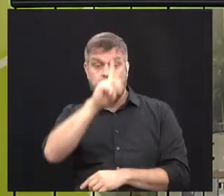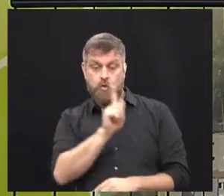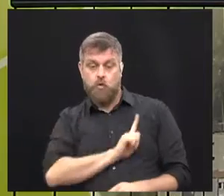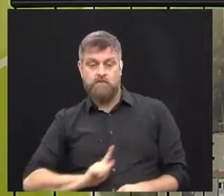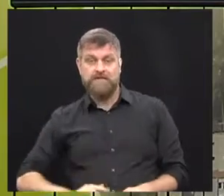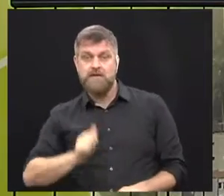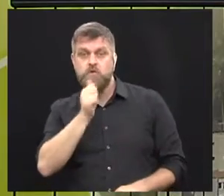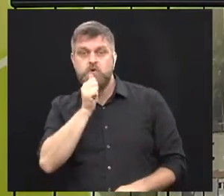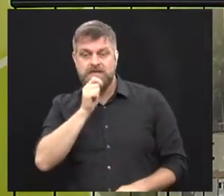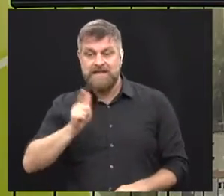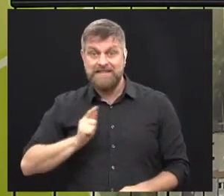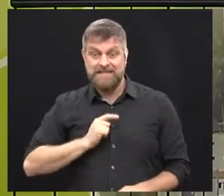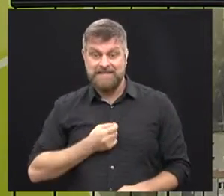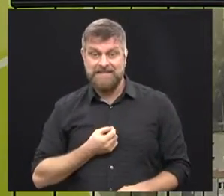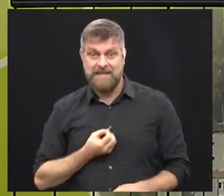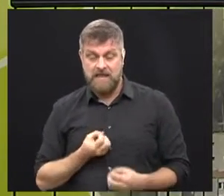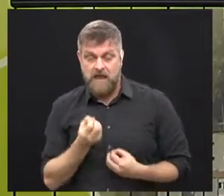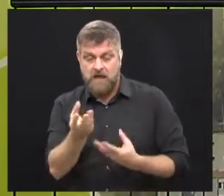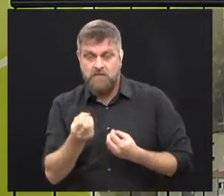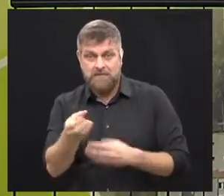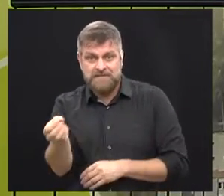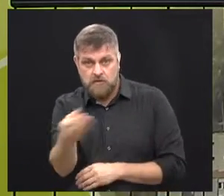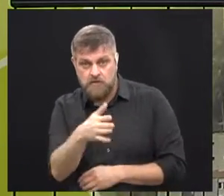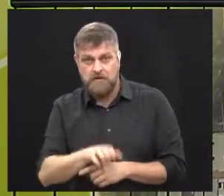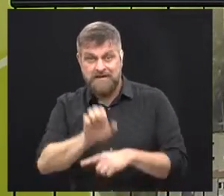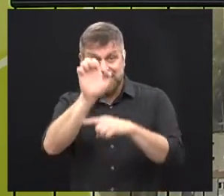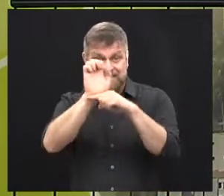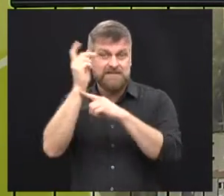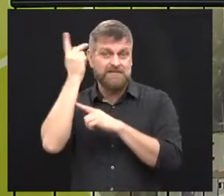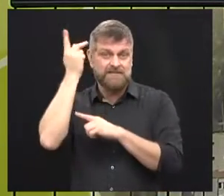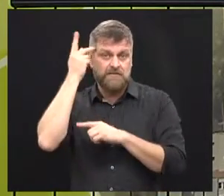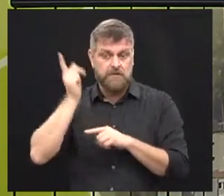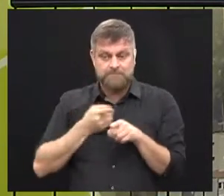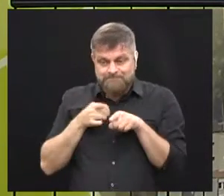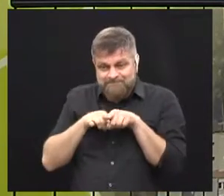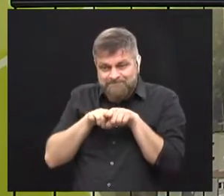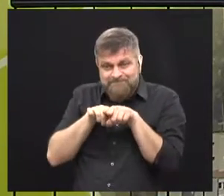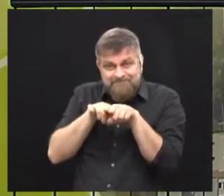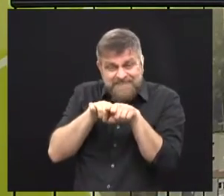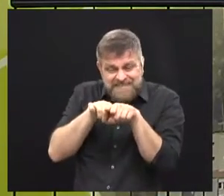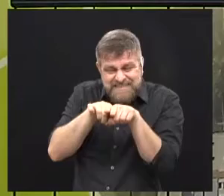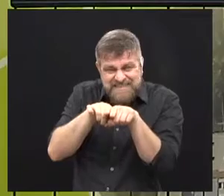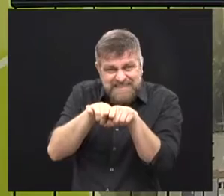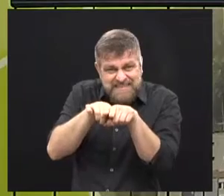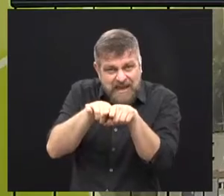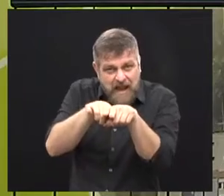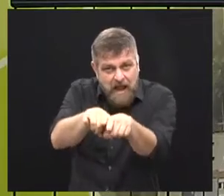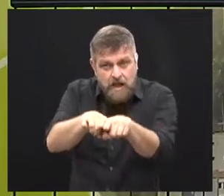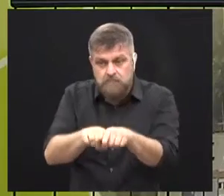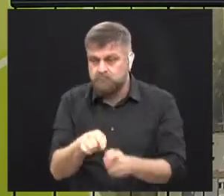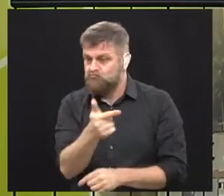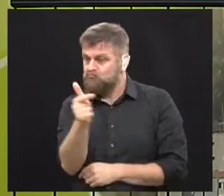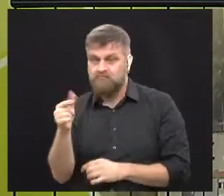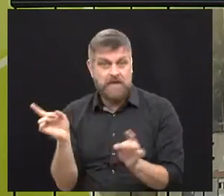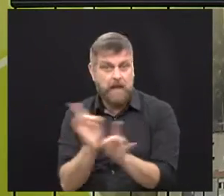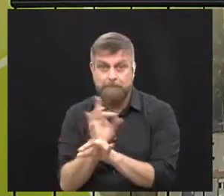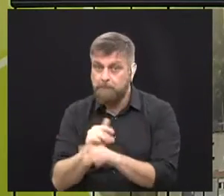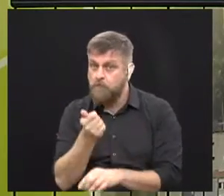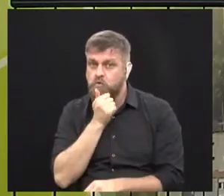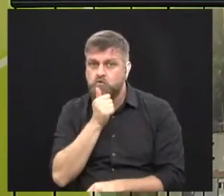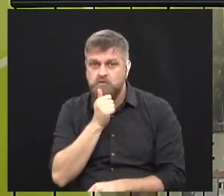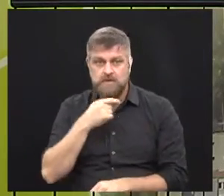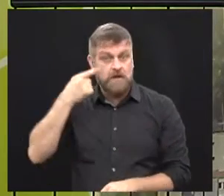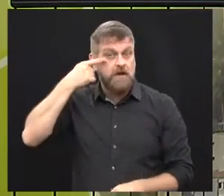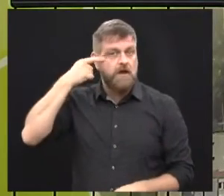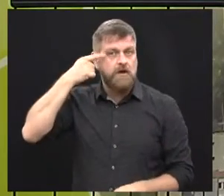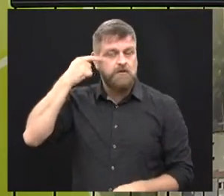governadores, a gente tem a atualização das urnas. Estado de São Paulo, disputa continua acirrada e não está decidida, hein?